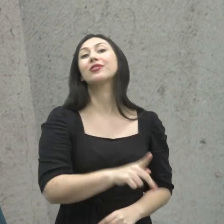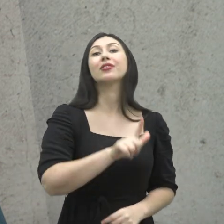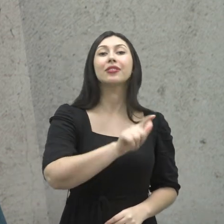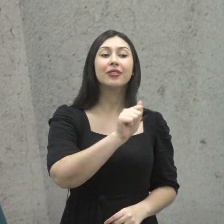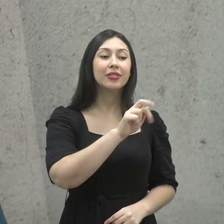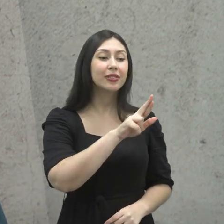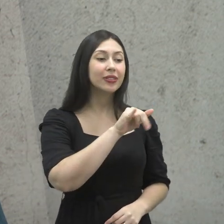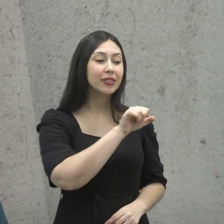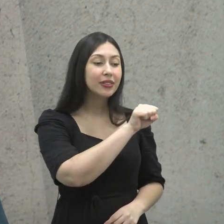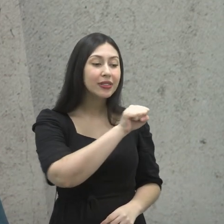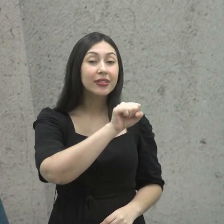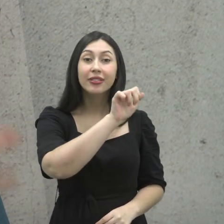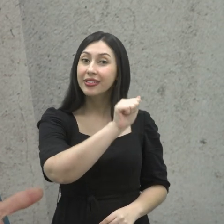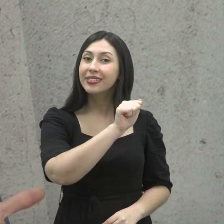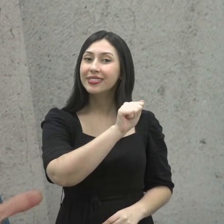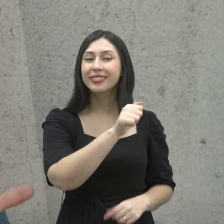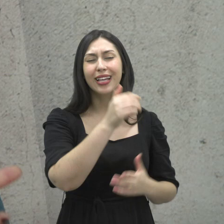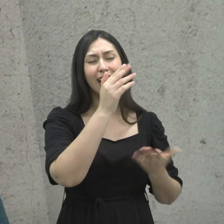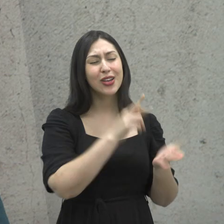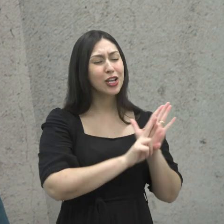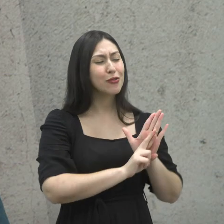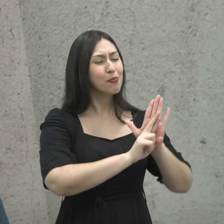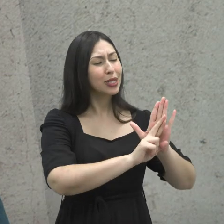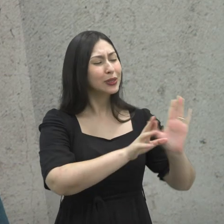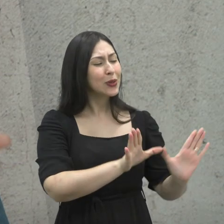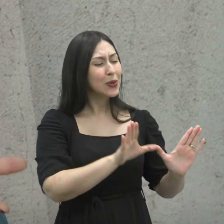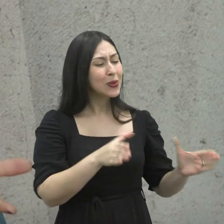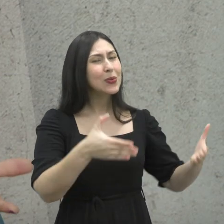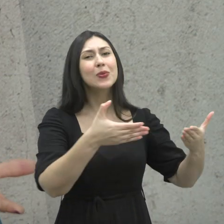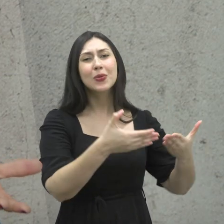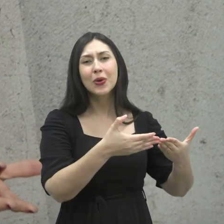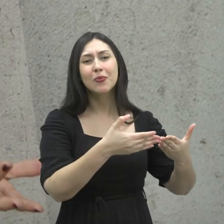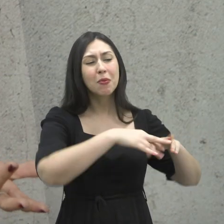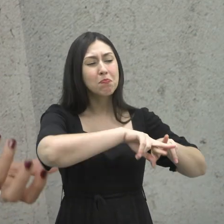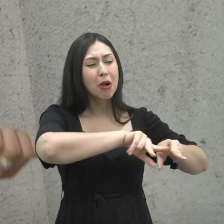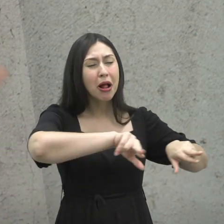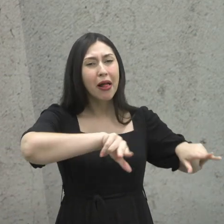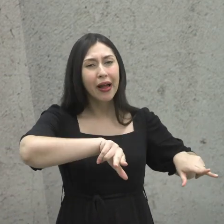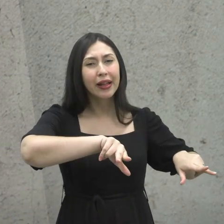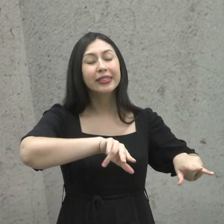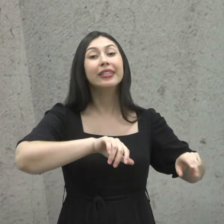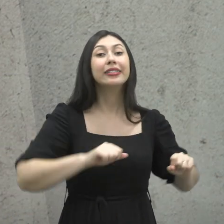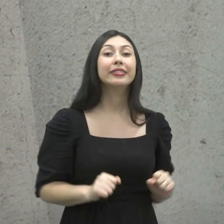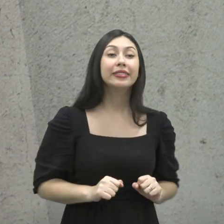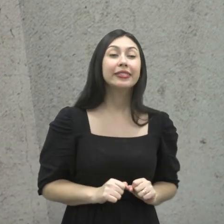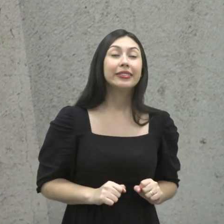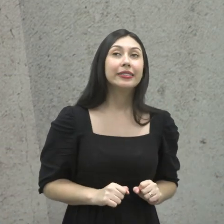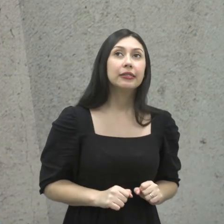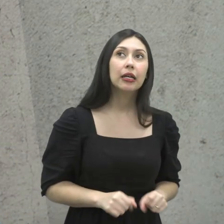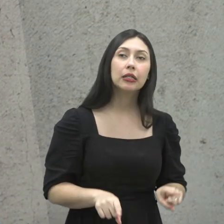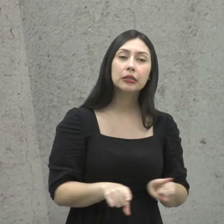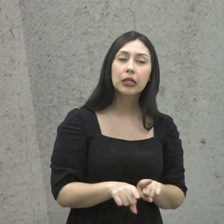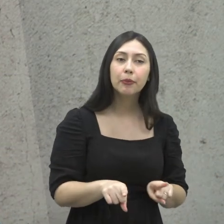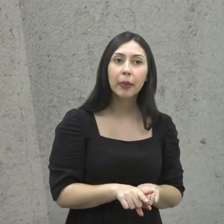Larissa Truitz, que está homenageando vários professores, né, e professores de idioma principalmente, né, professora Larissa, é também uma forma aí